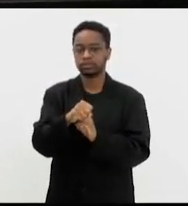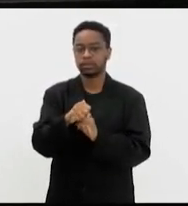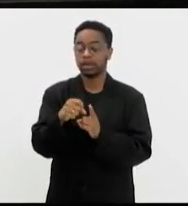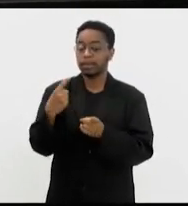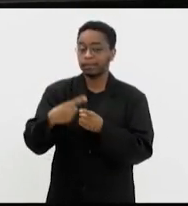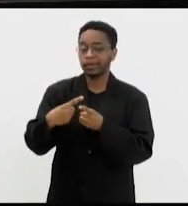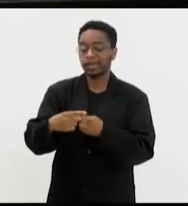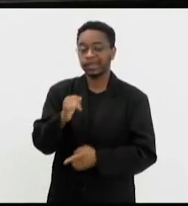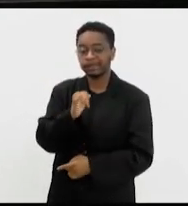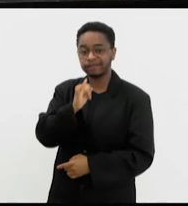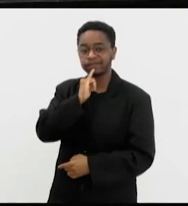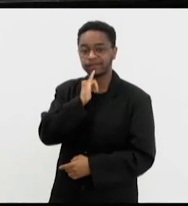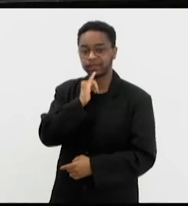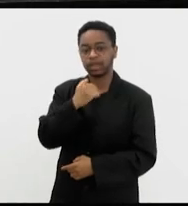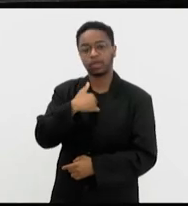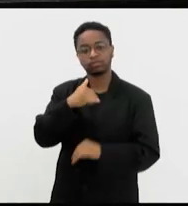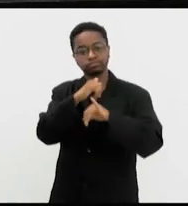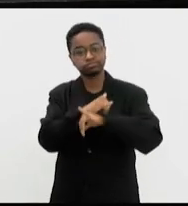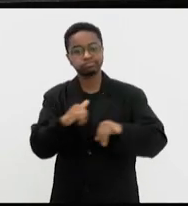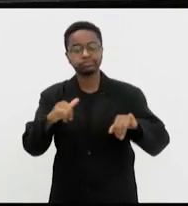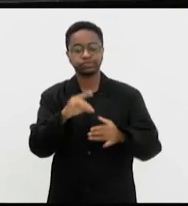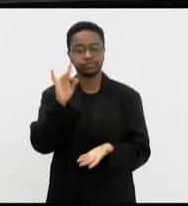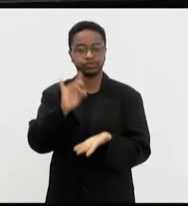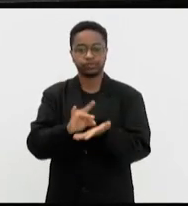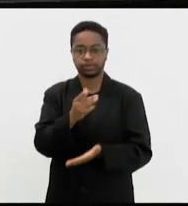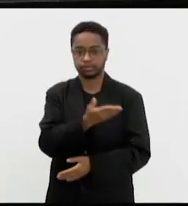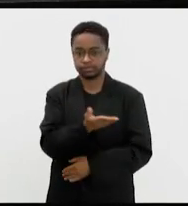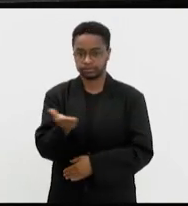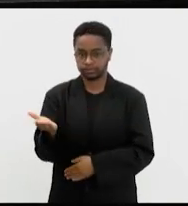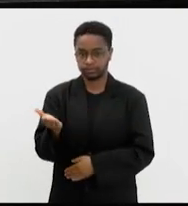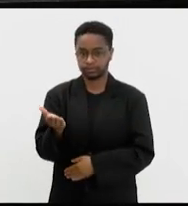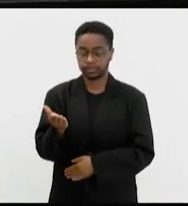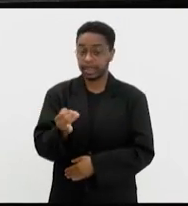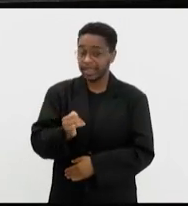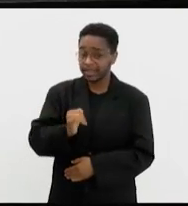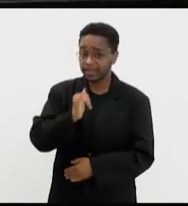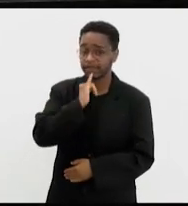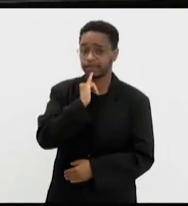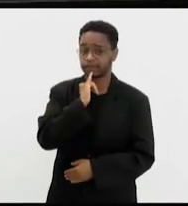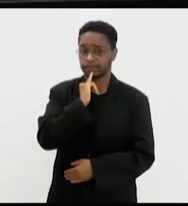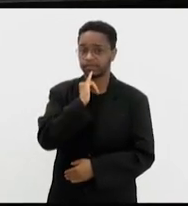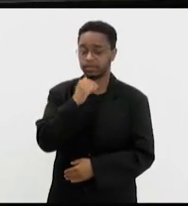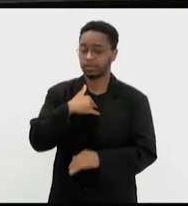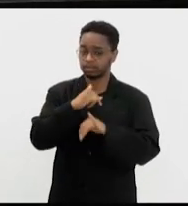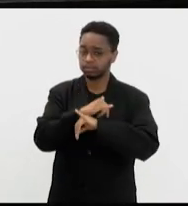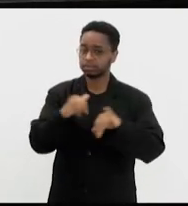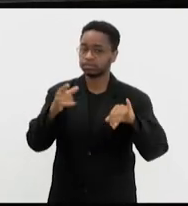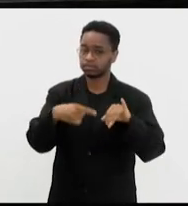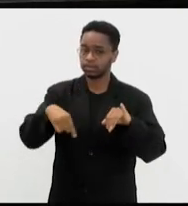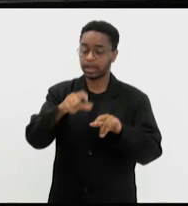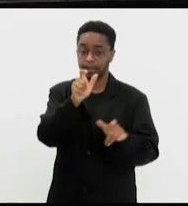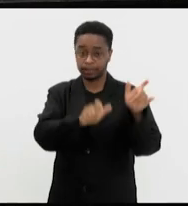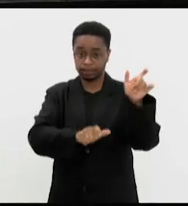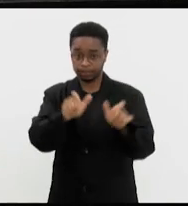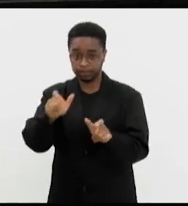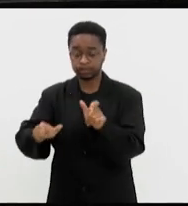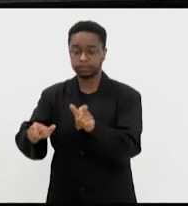infelizmente eu digo com sinceridade infelizmente as